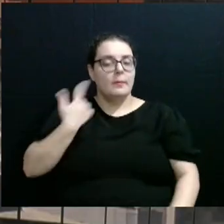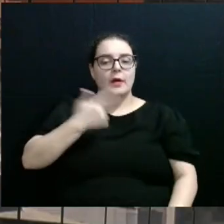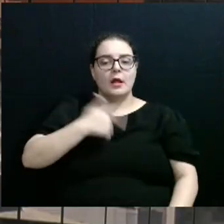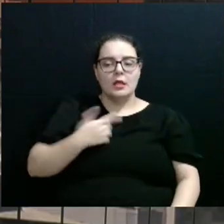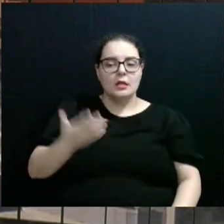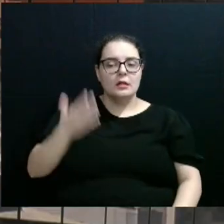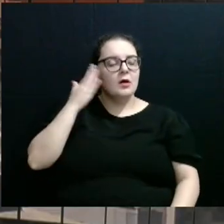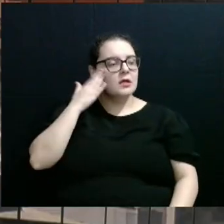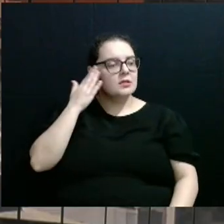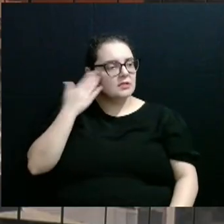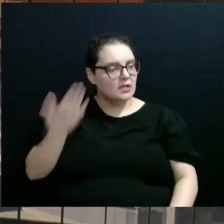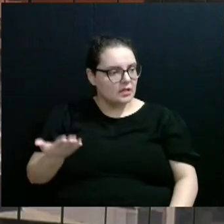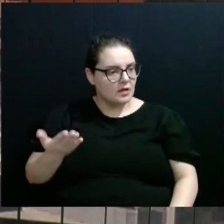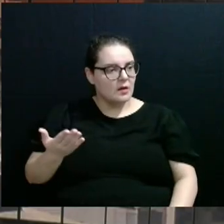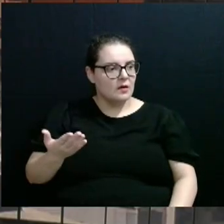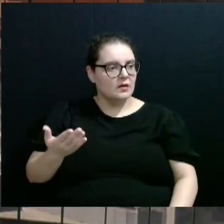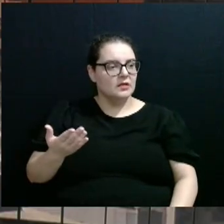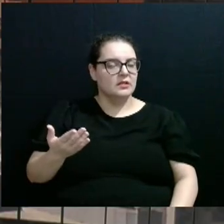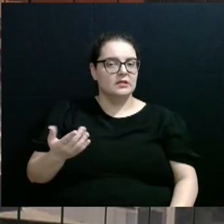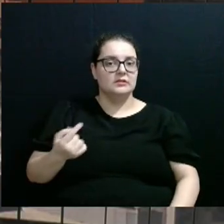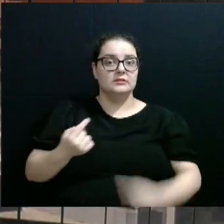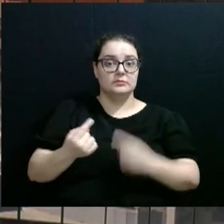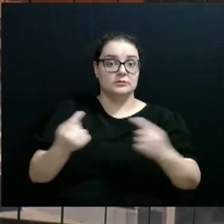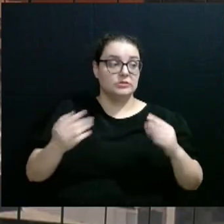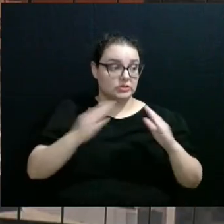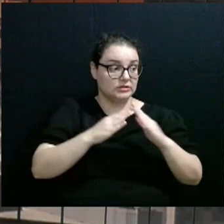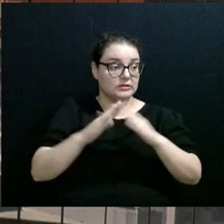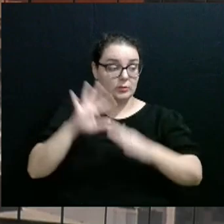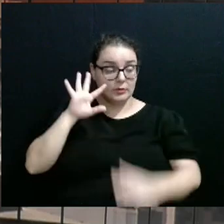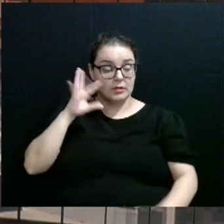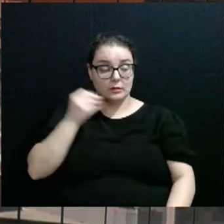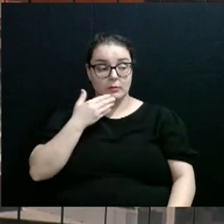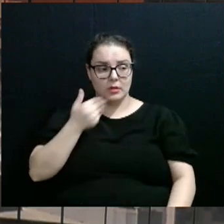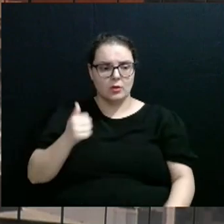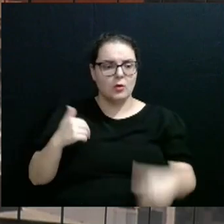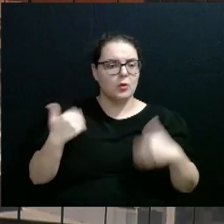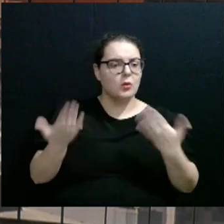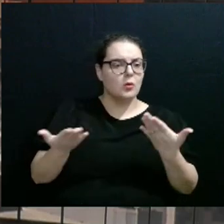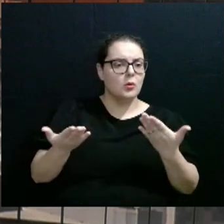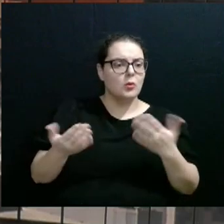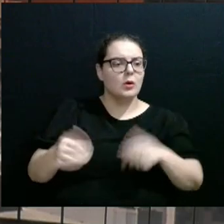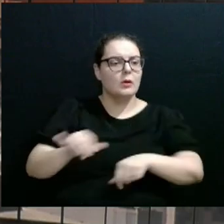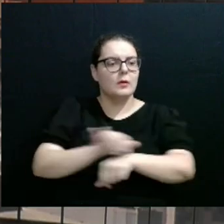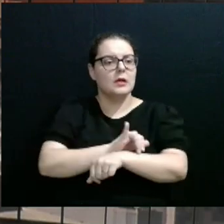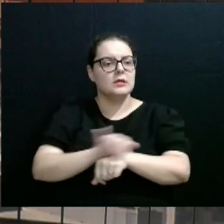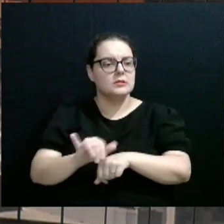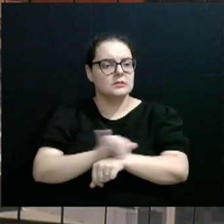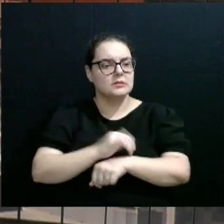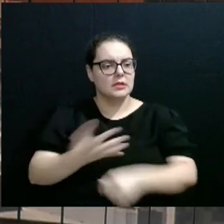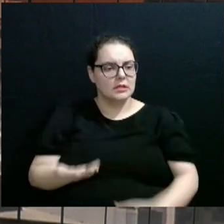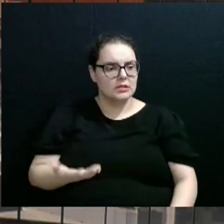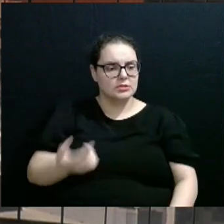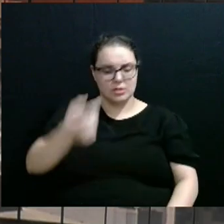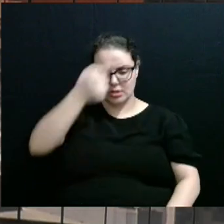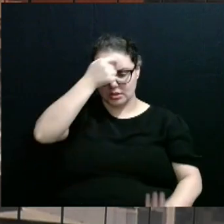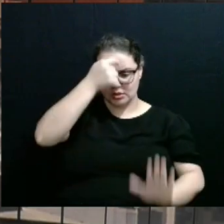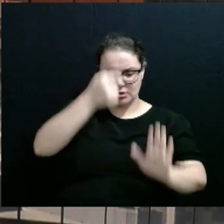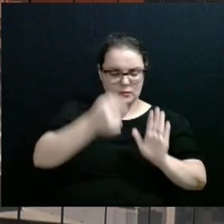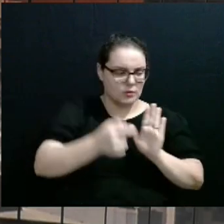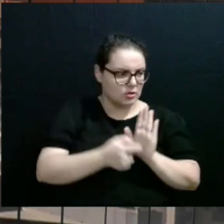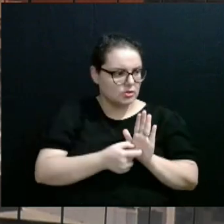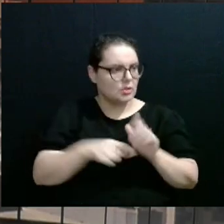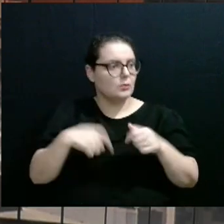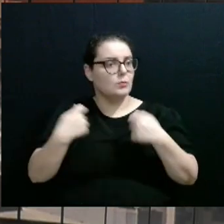entenda, e quem está em casa compreenda melhor, qual que é esse mecanismo de que a inteligência artificial precisa